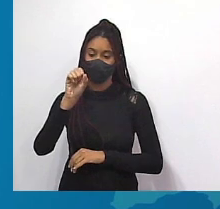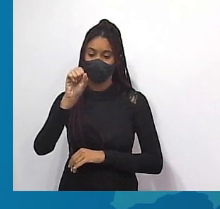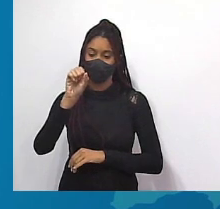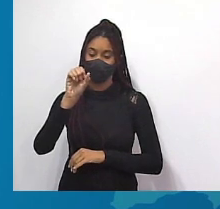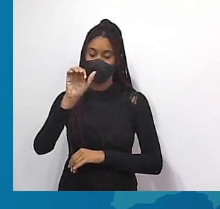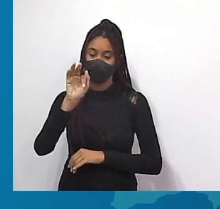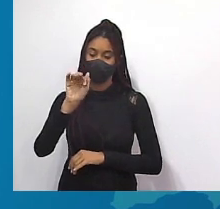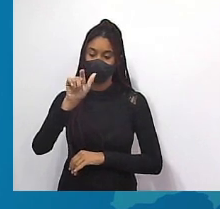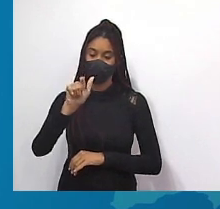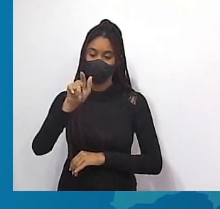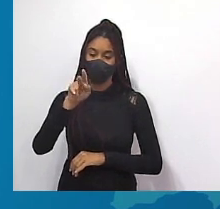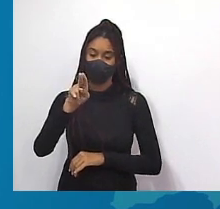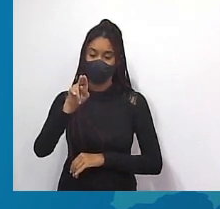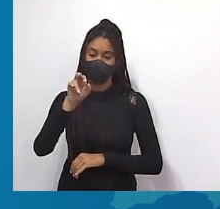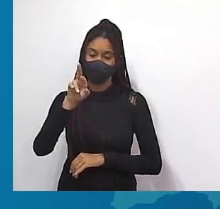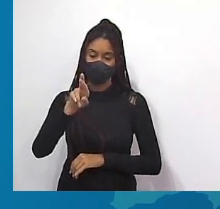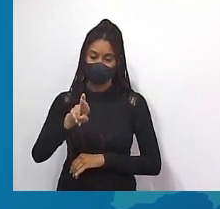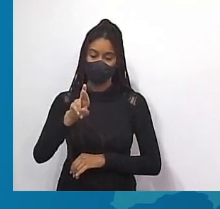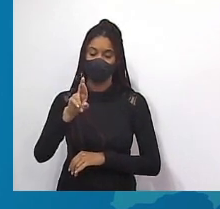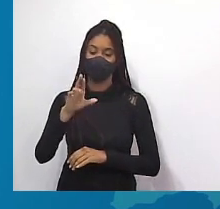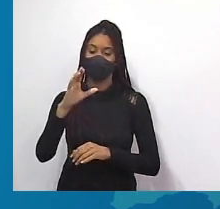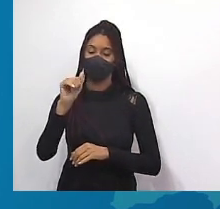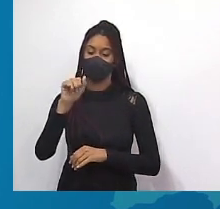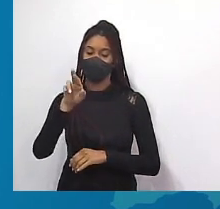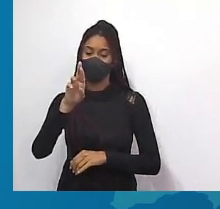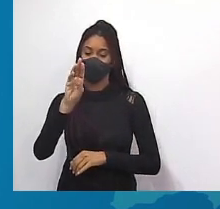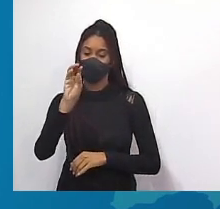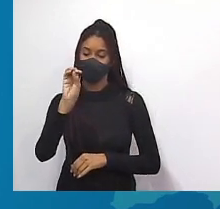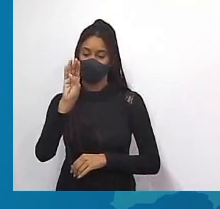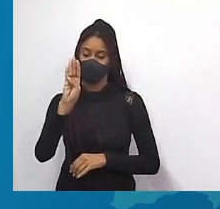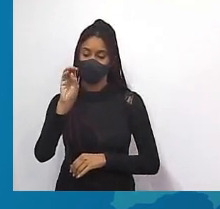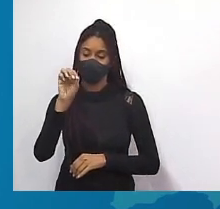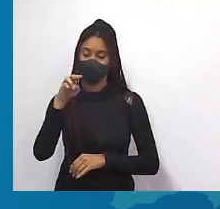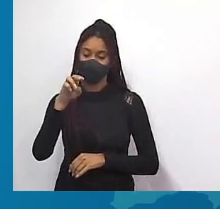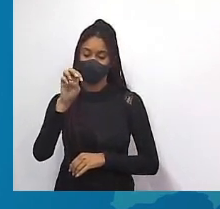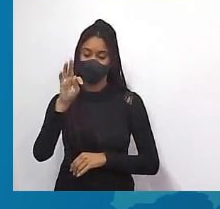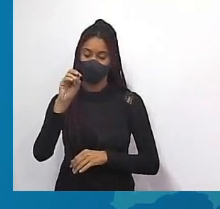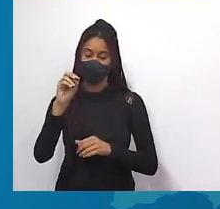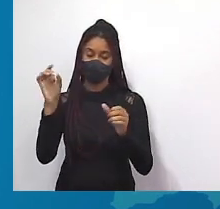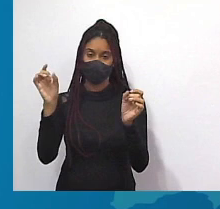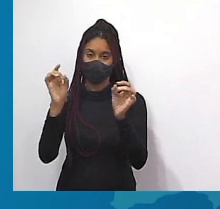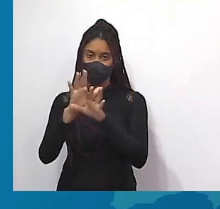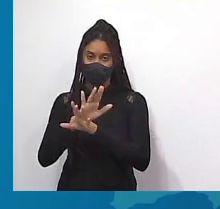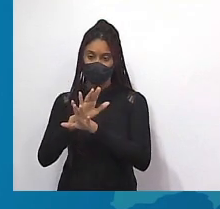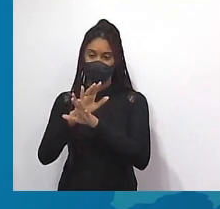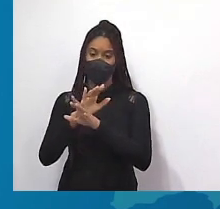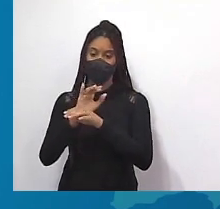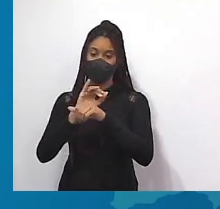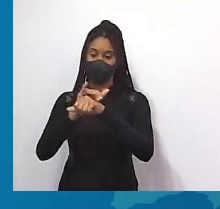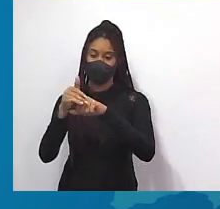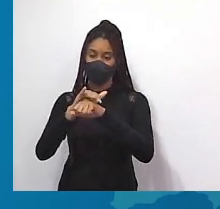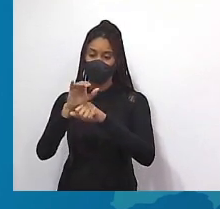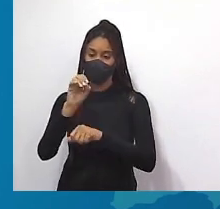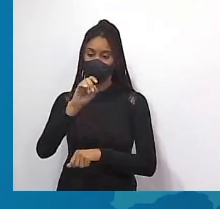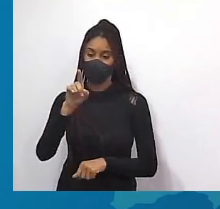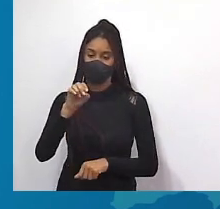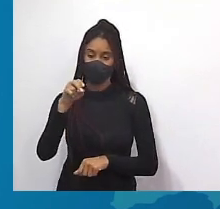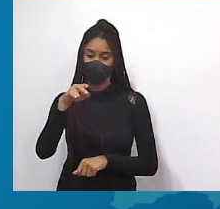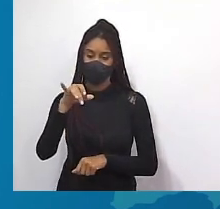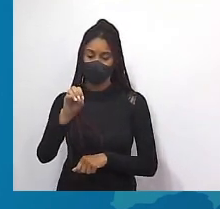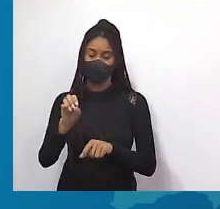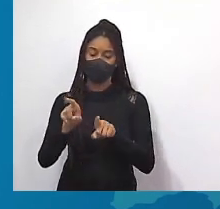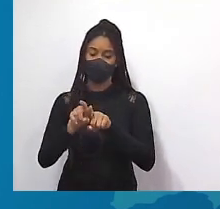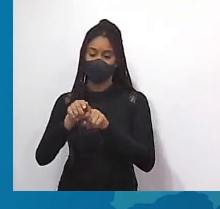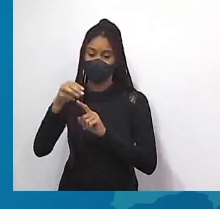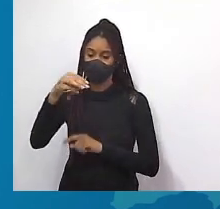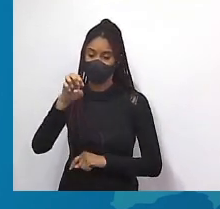também poluente liberado pela atividade industrial. O metano, que gera o efeito estufa, e também o gás